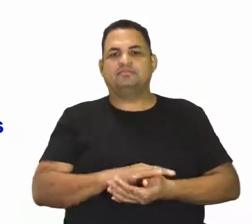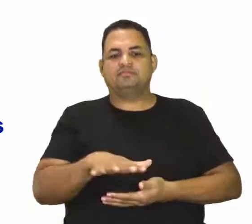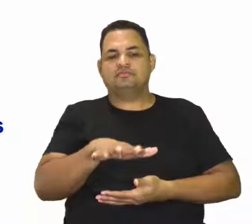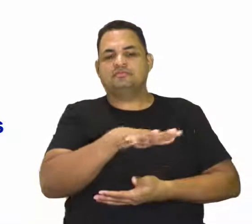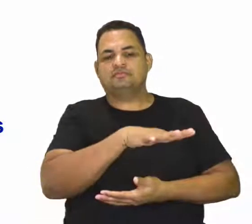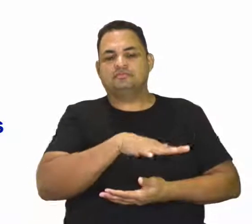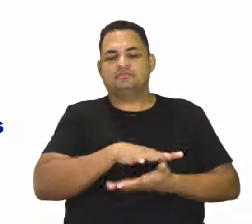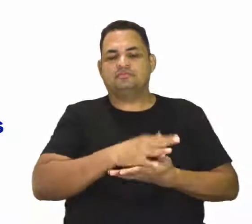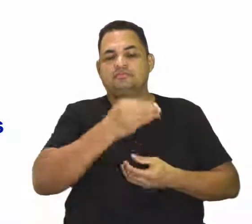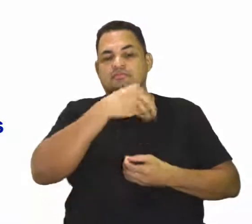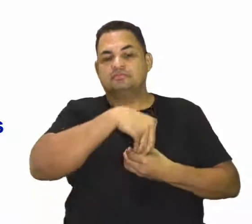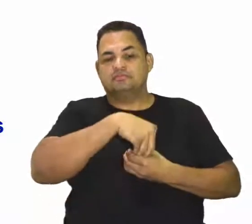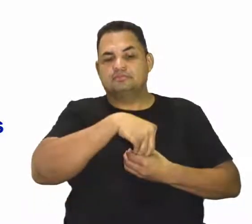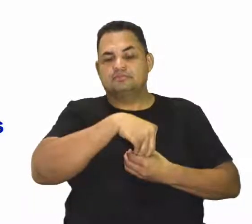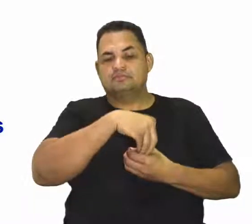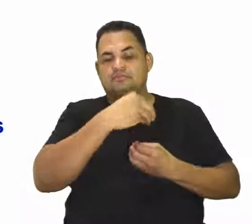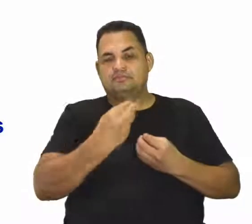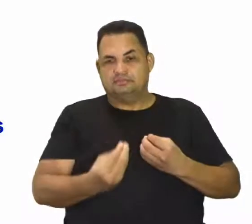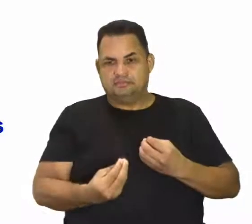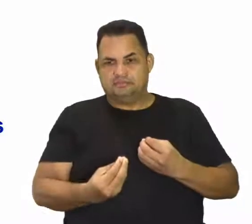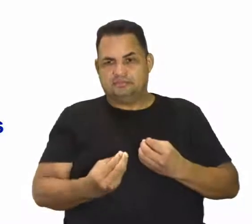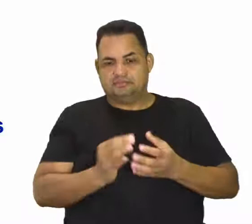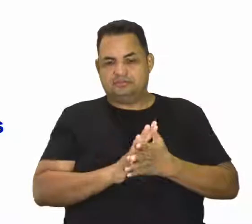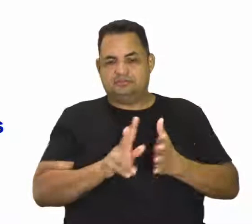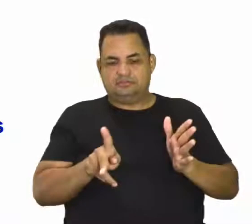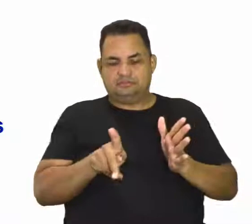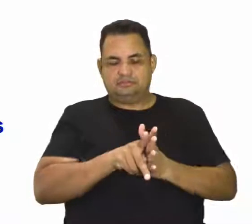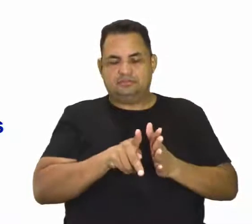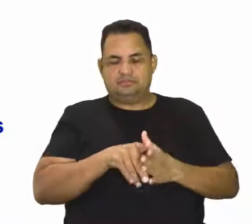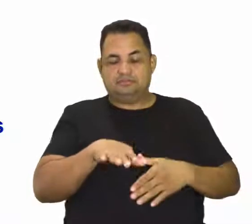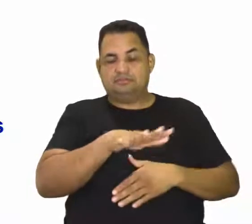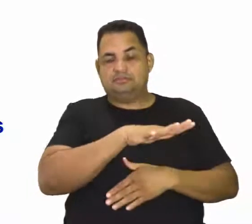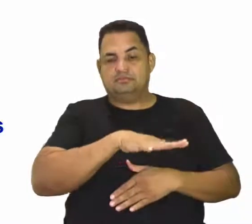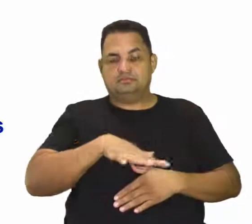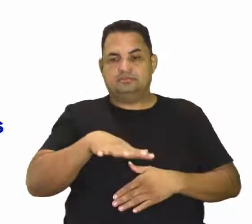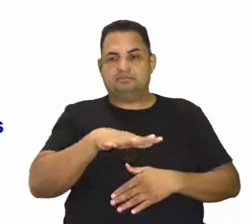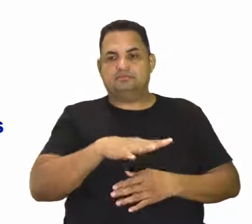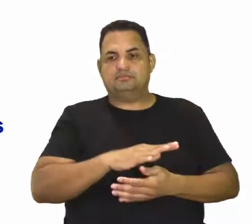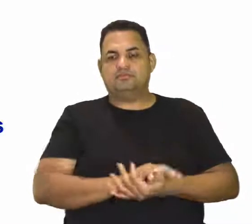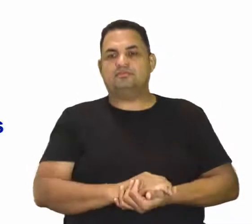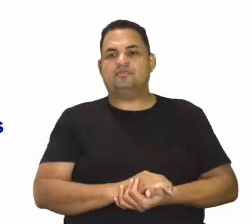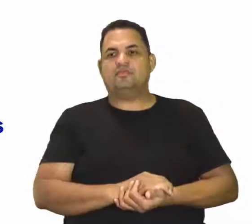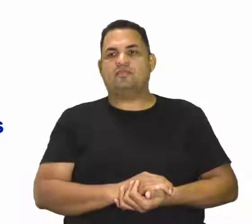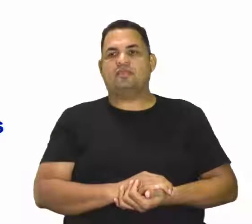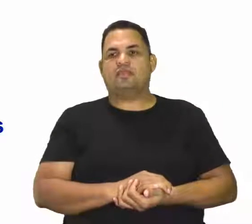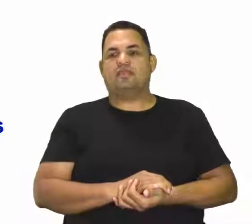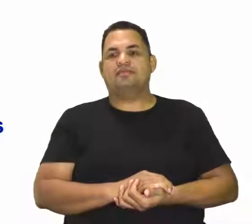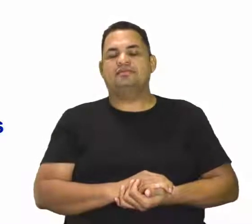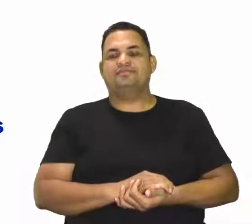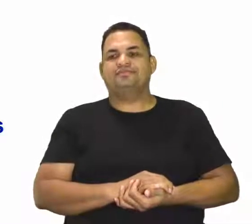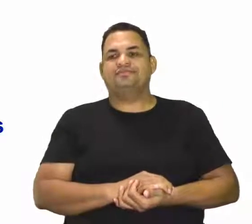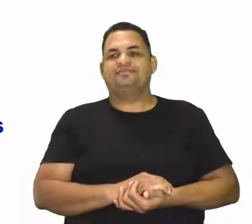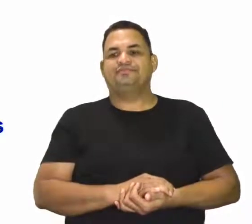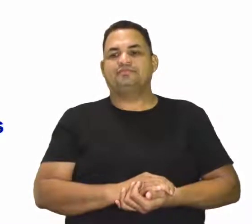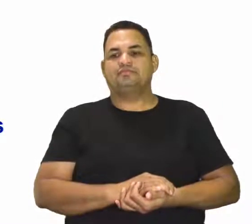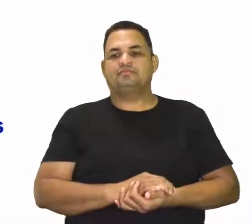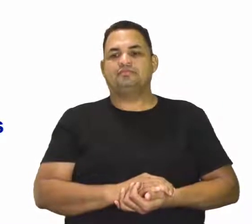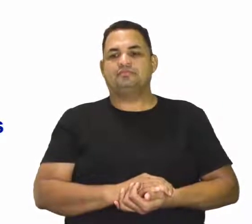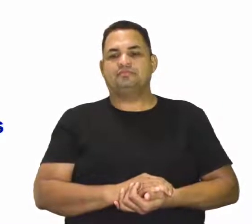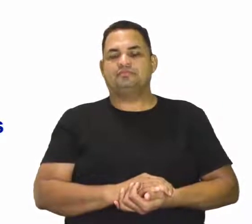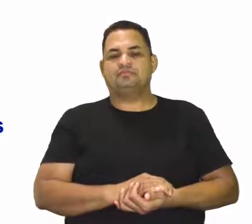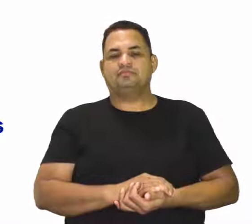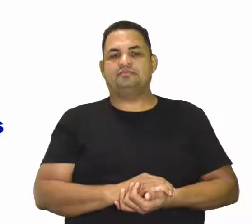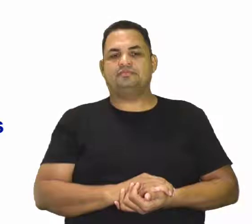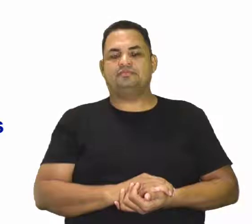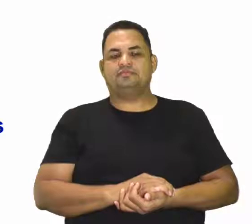ambientes internos e externos da propriedade. Não sei se fala assim, mas é propriedade. E,